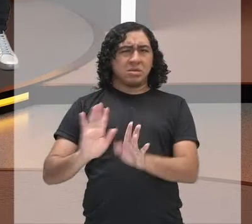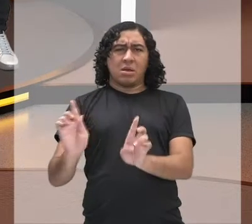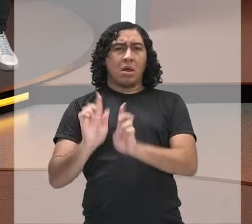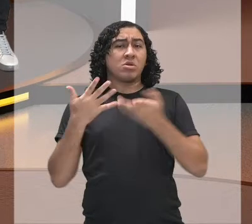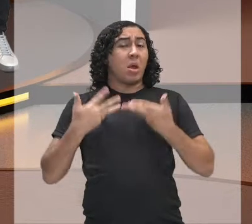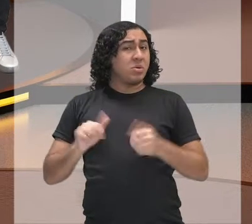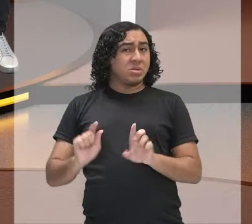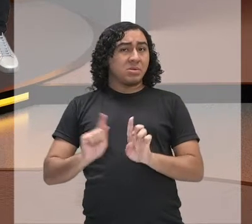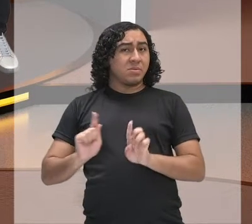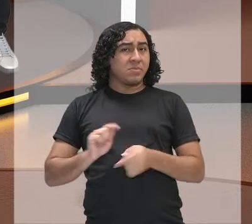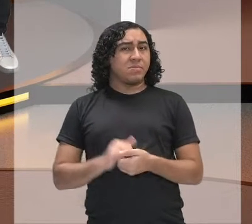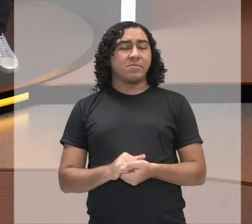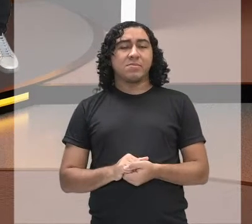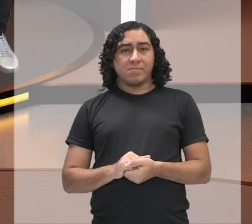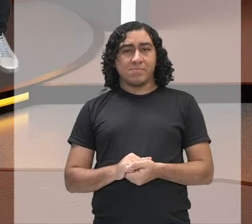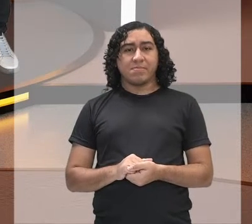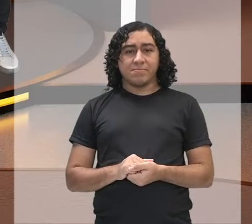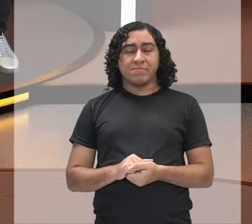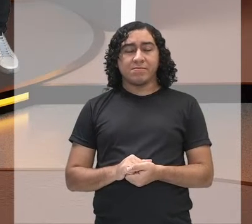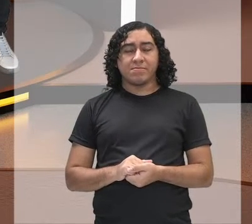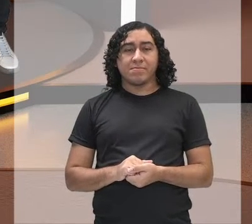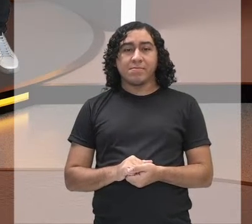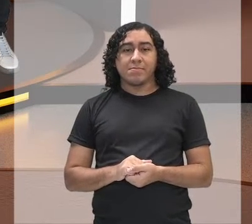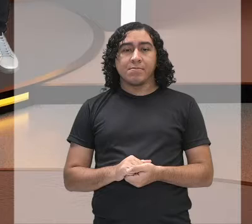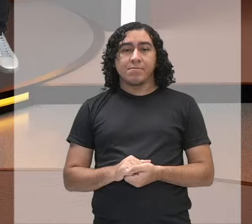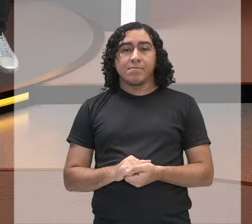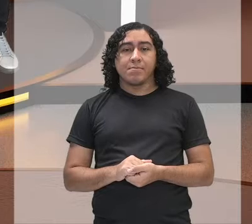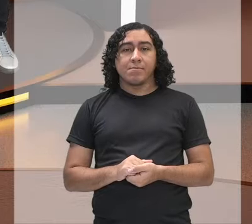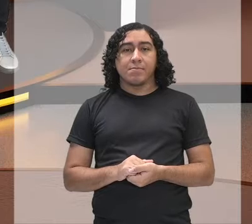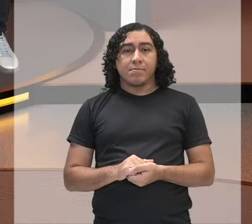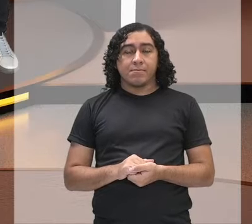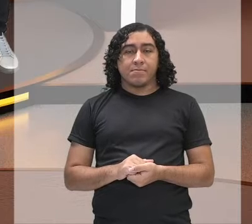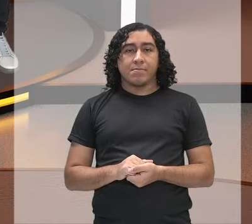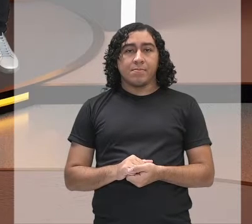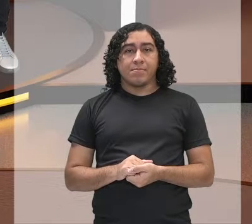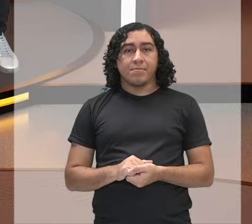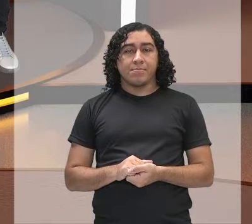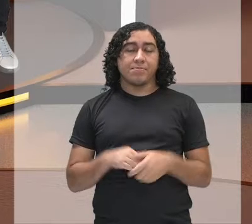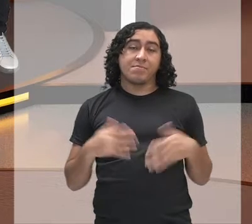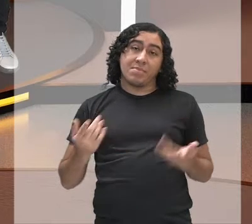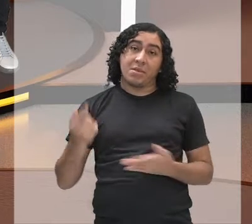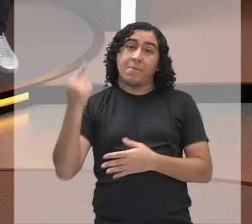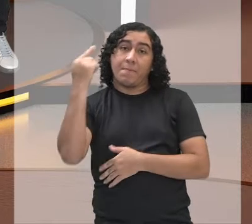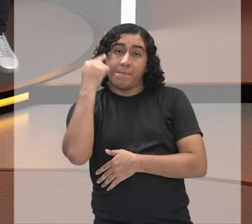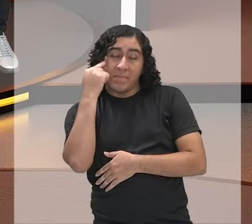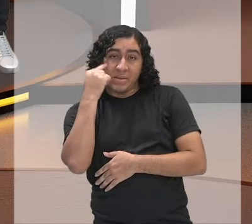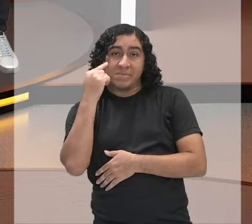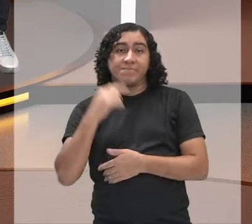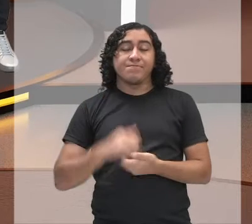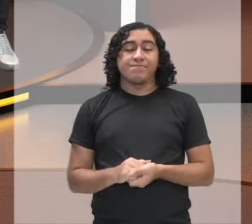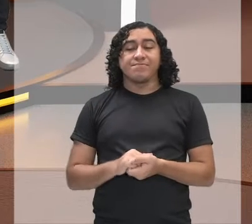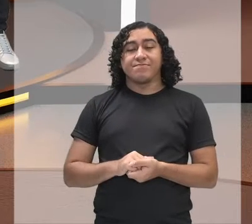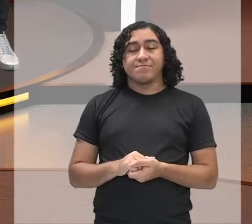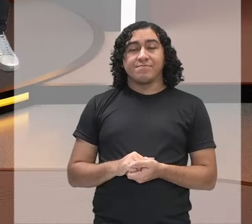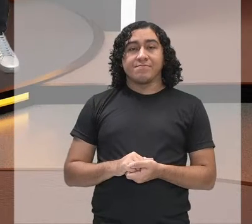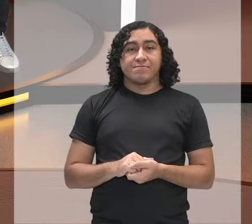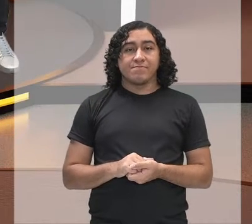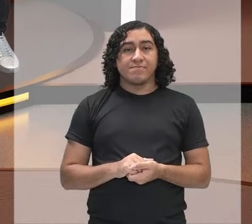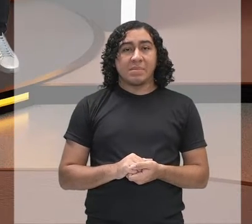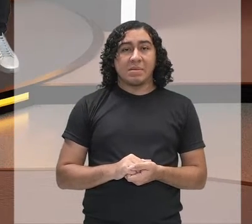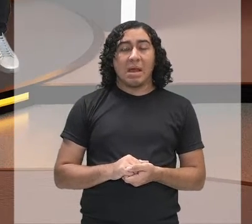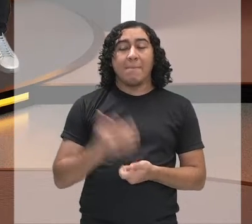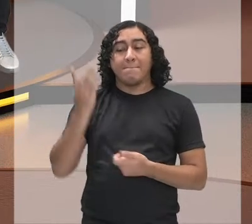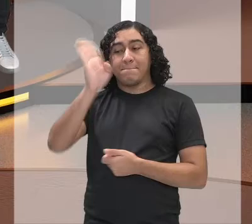tornasse independente, certo? Então, vejam lá que esse processo é um processo que não foi aceito de